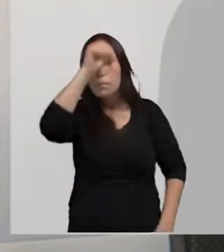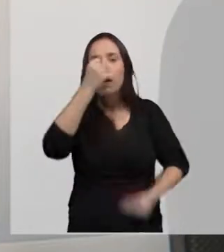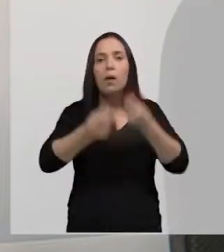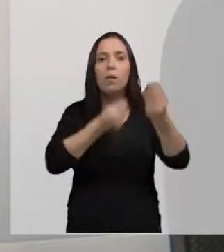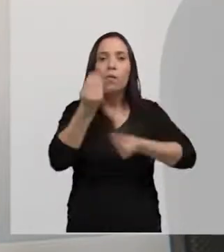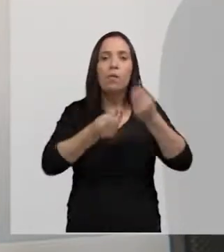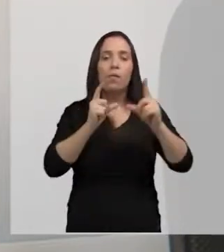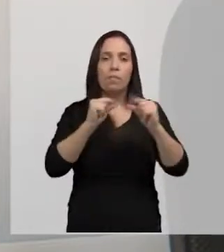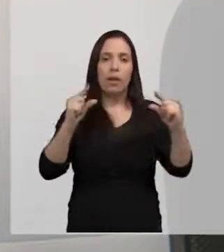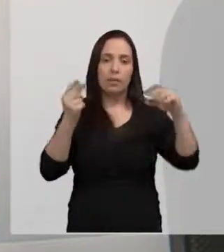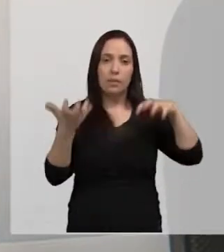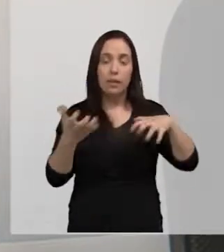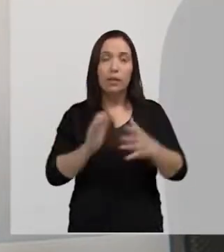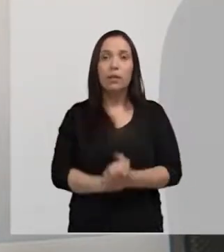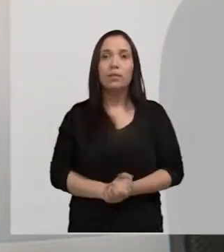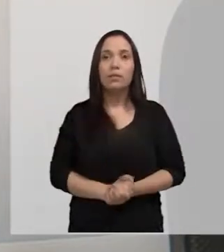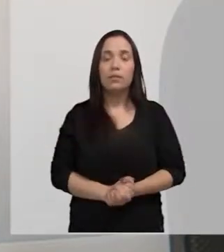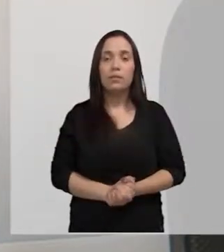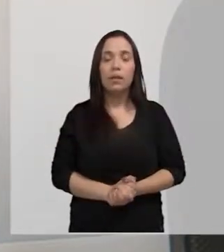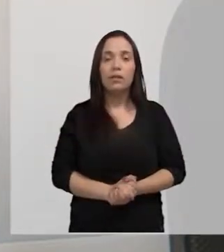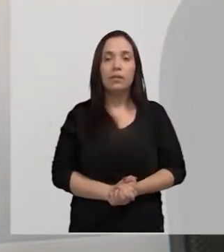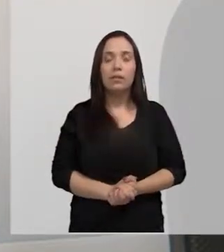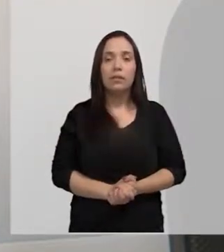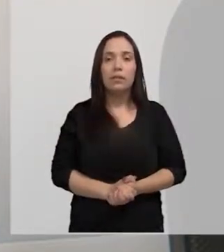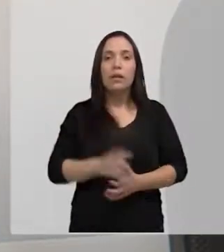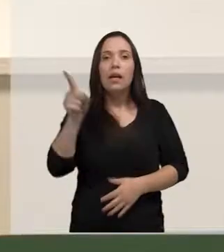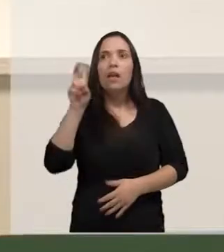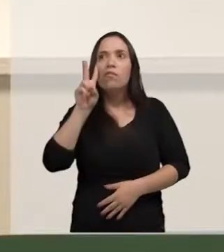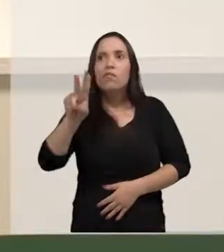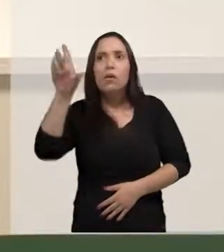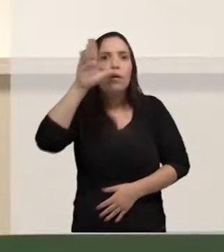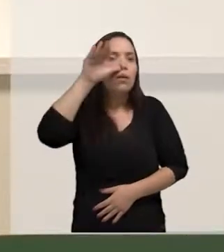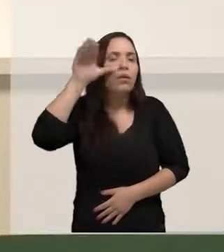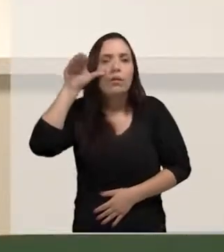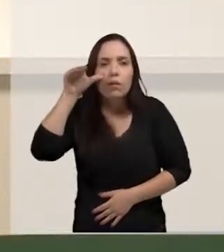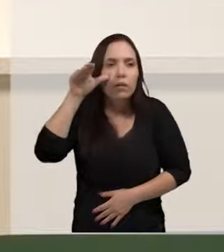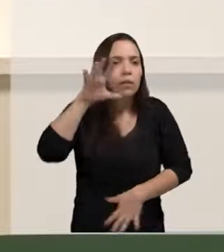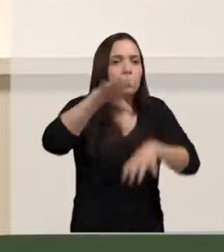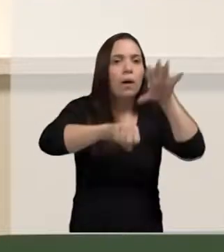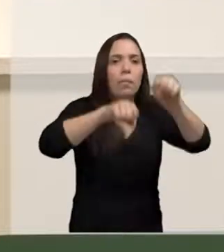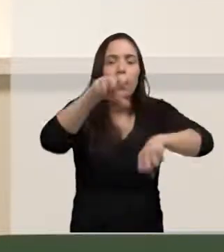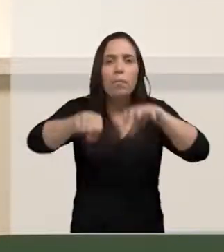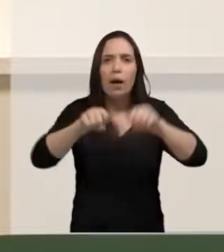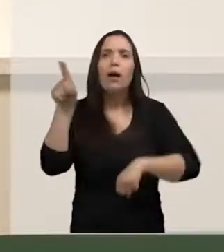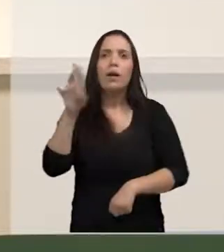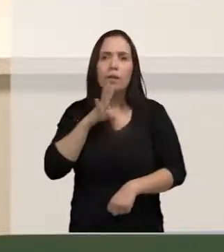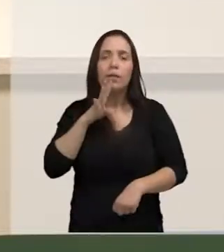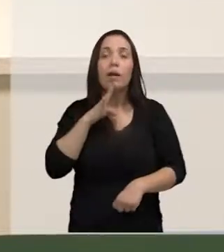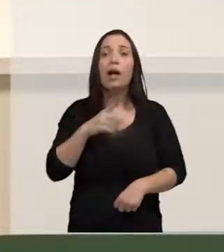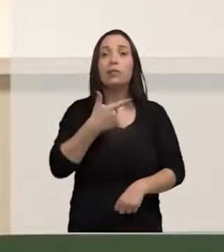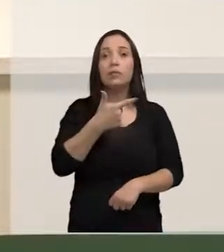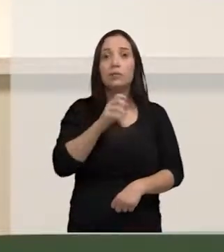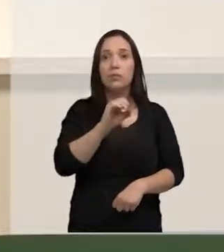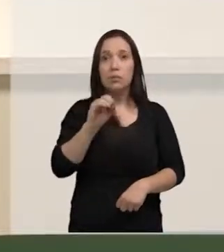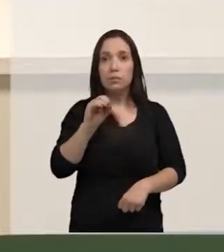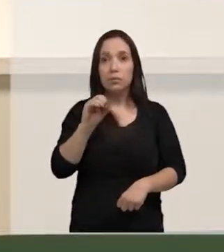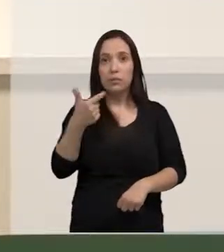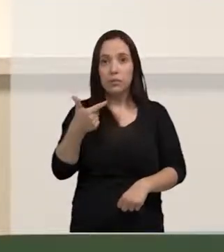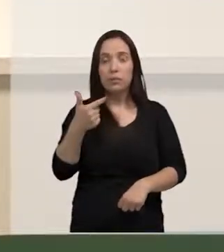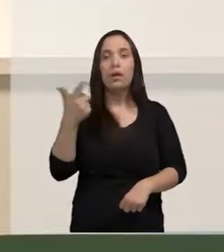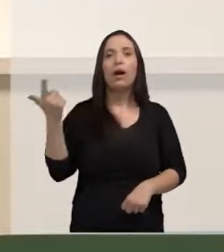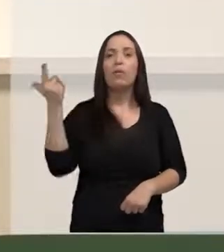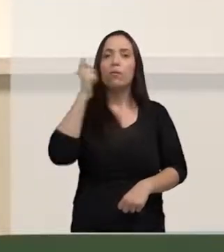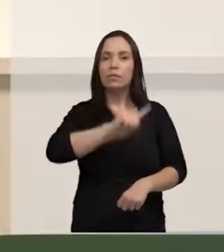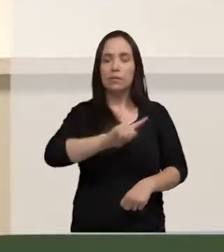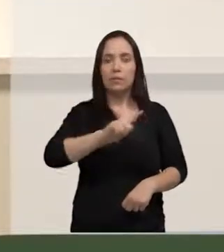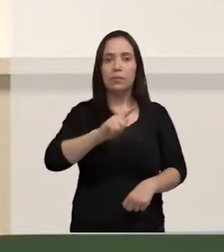de Brasília. Em 2002... O caminho das pedras em Brasília? Ele conhece muito bem. Em 2002, ele se reelege